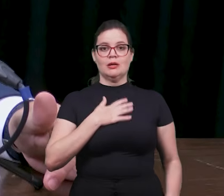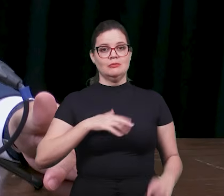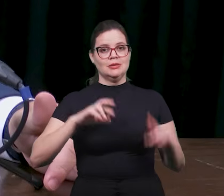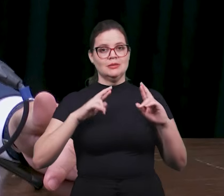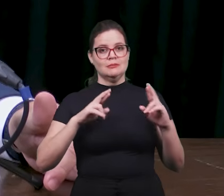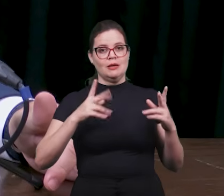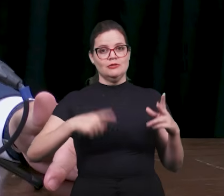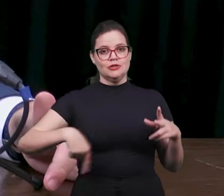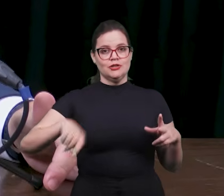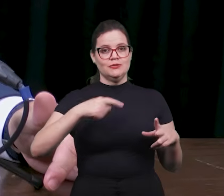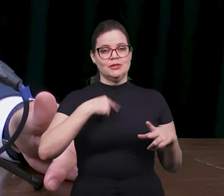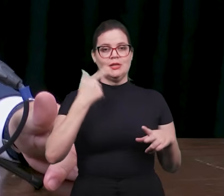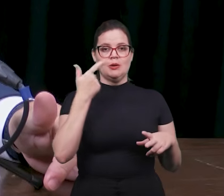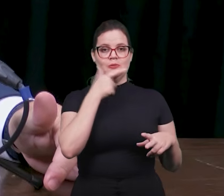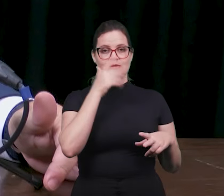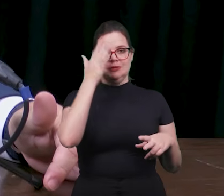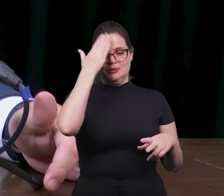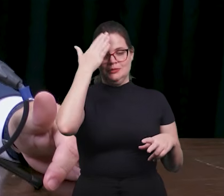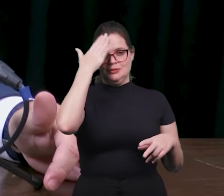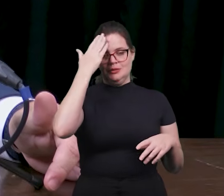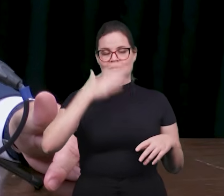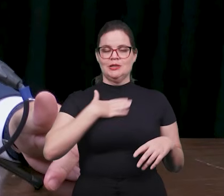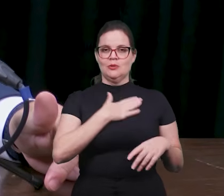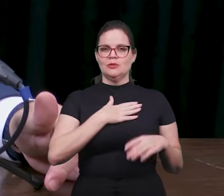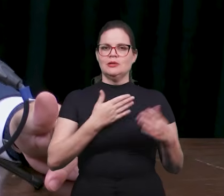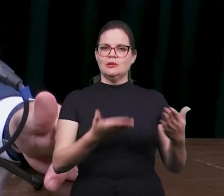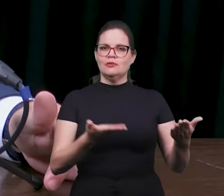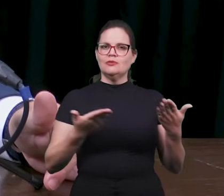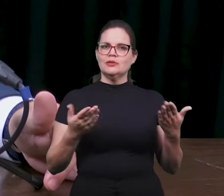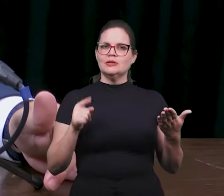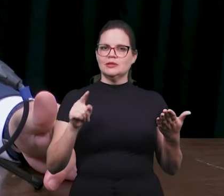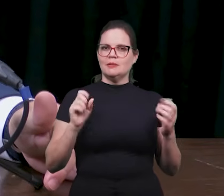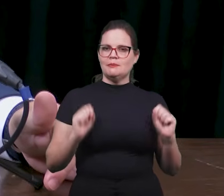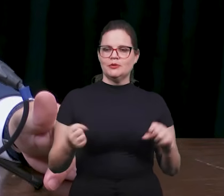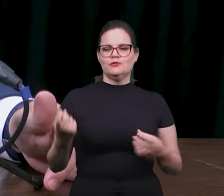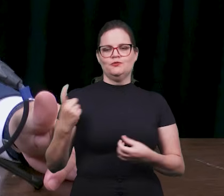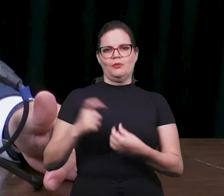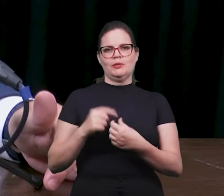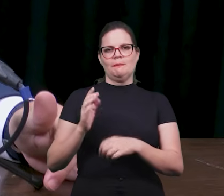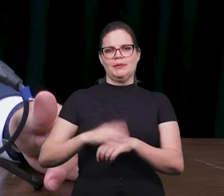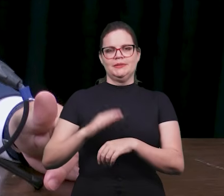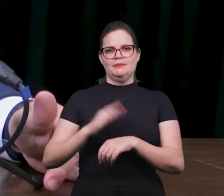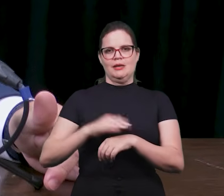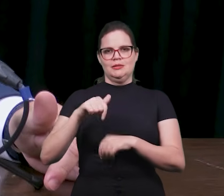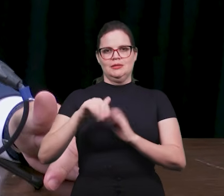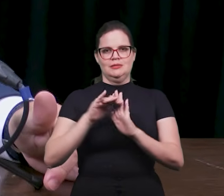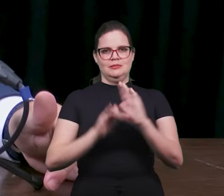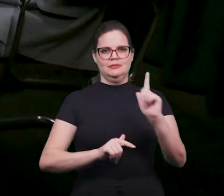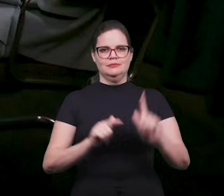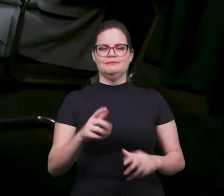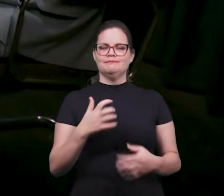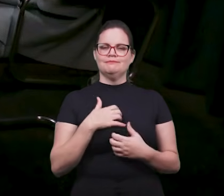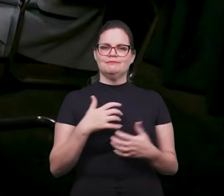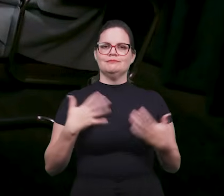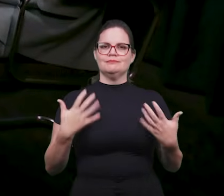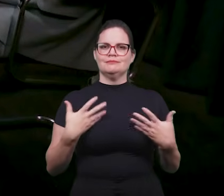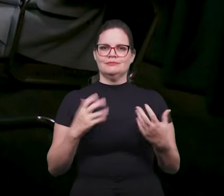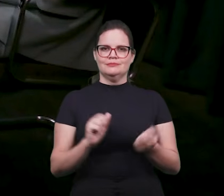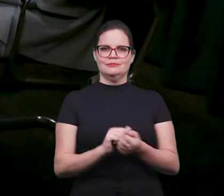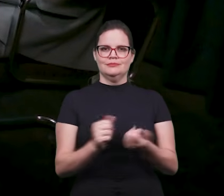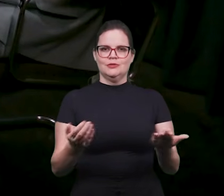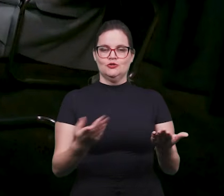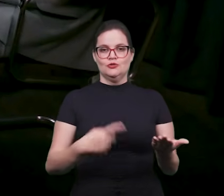que todos aqui tenham entendido, tenham gostado, né? E te convidar aqui para que possa voltar mais vezes aqui no nosso programa. É uma alegria estar